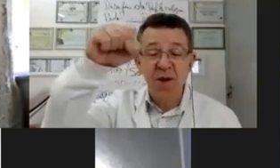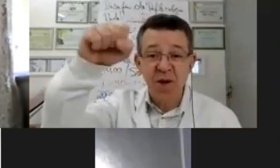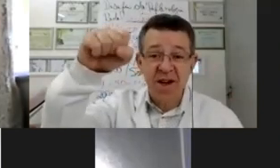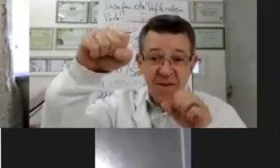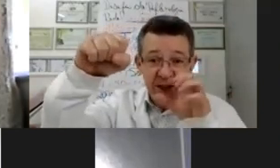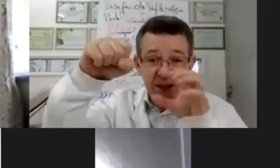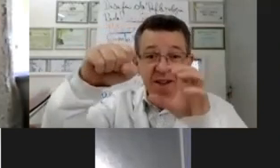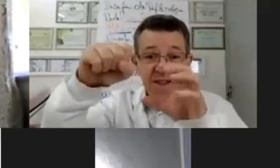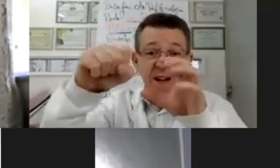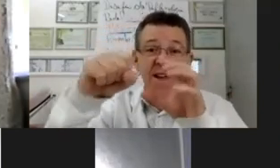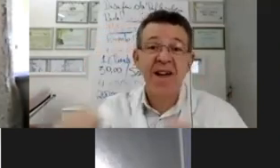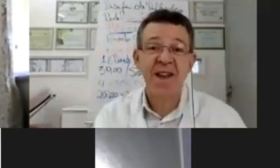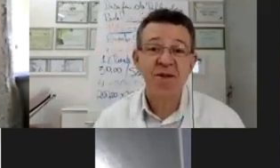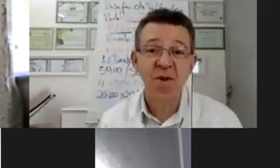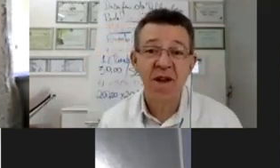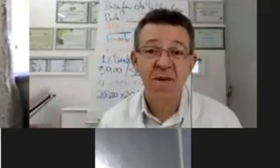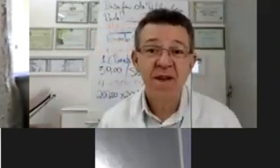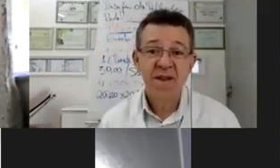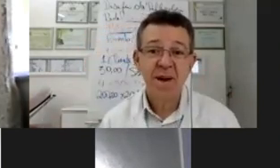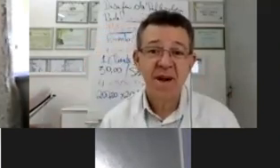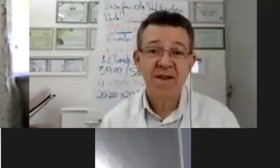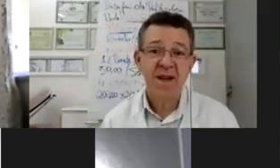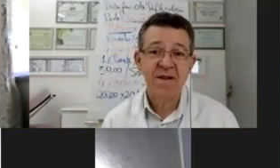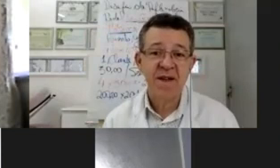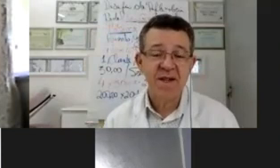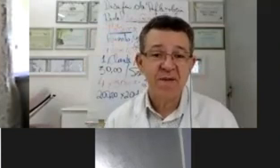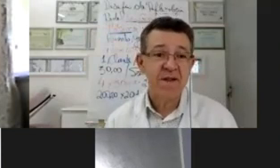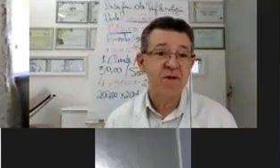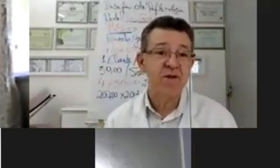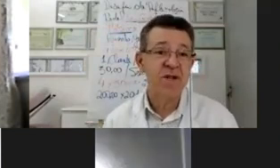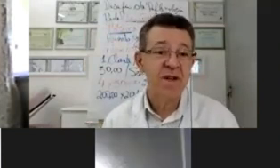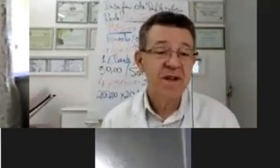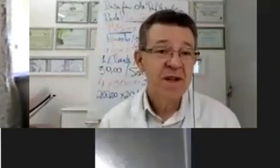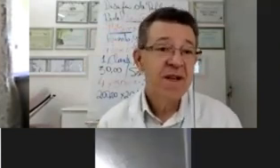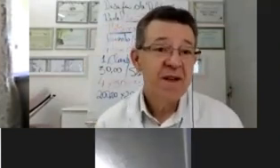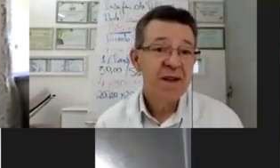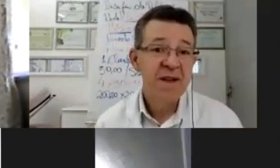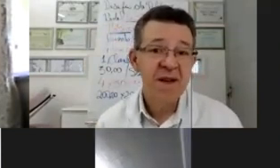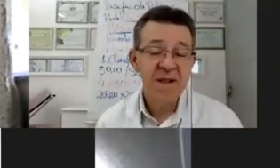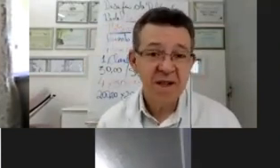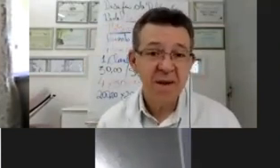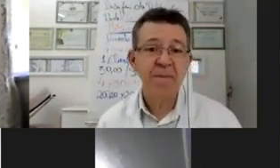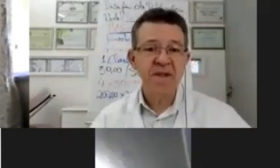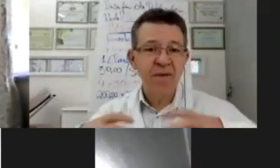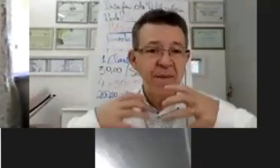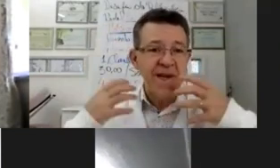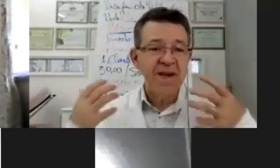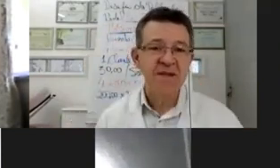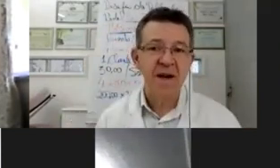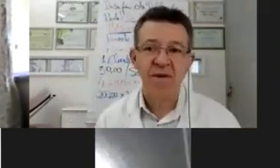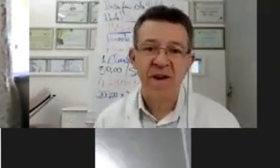colocou a cenoura na frente e está querendo correr e abraçar de vez a reflexologia. E até também para